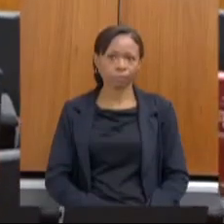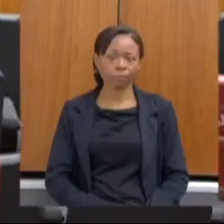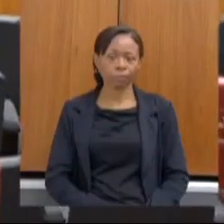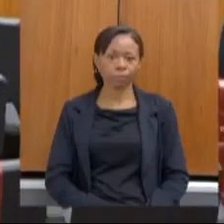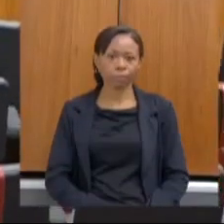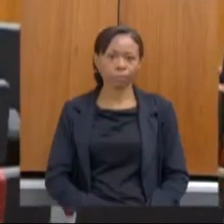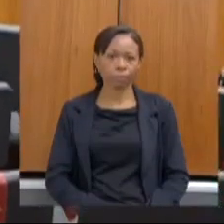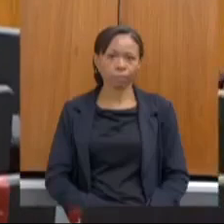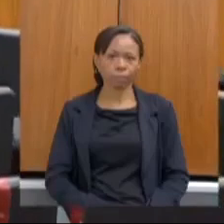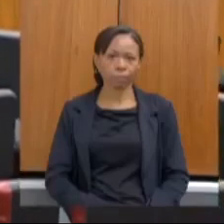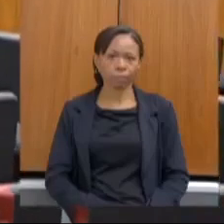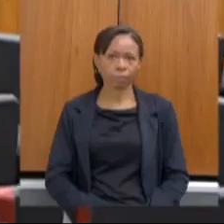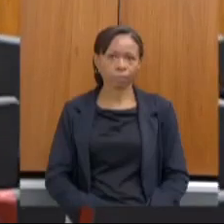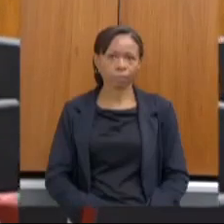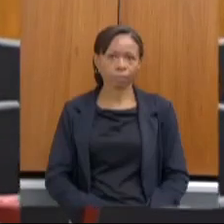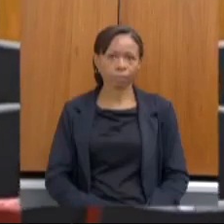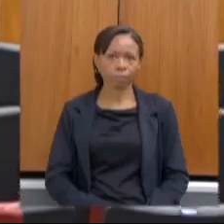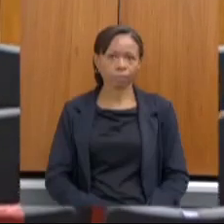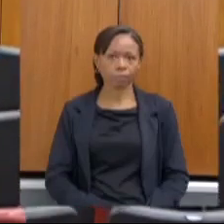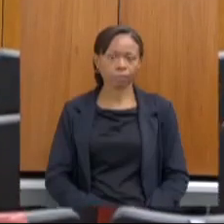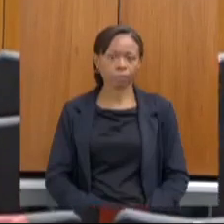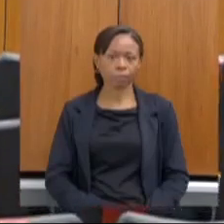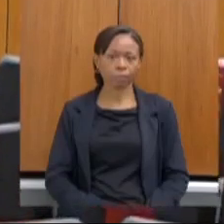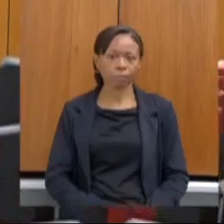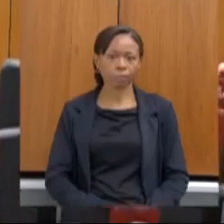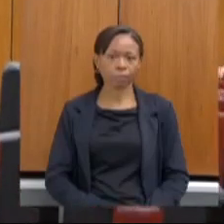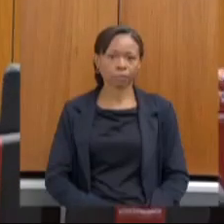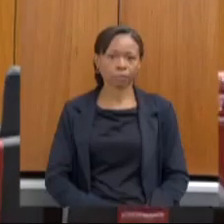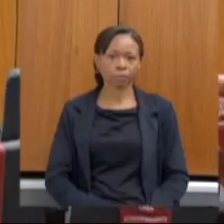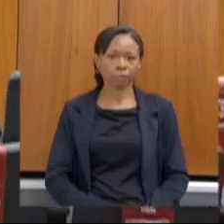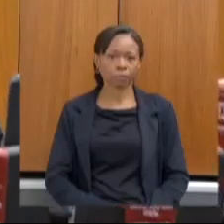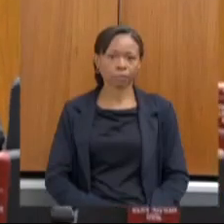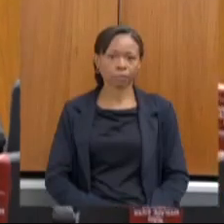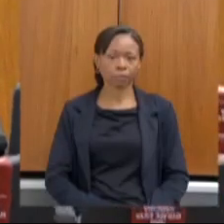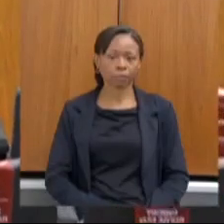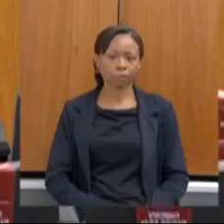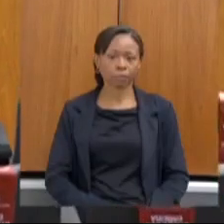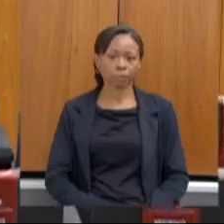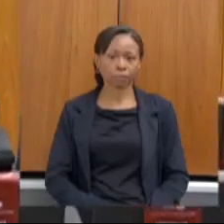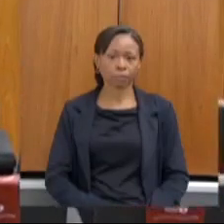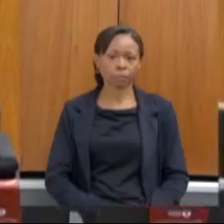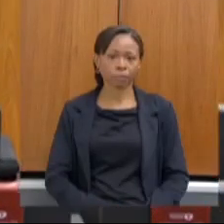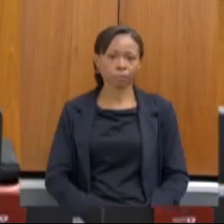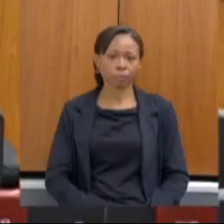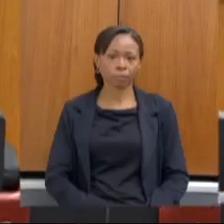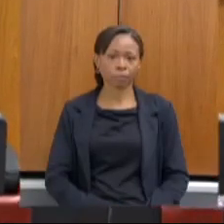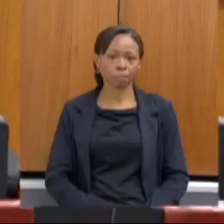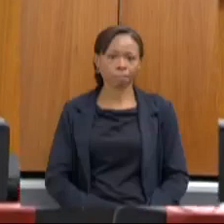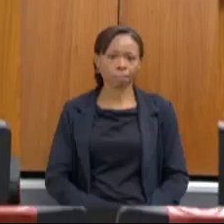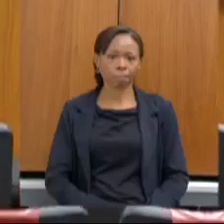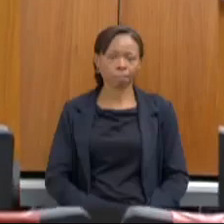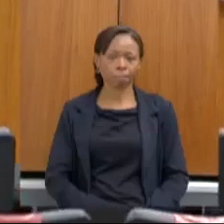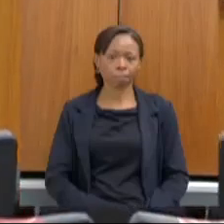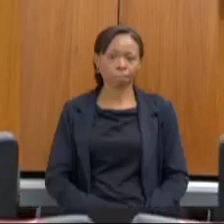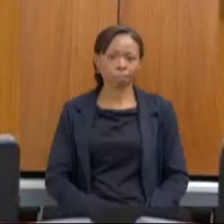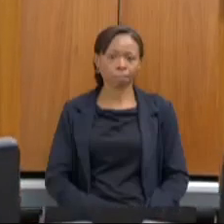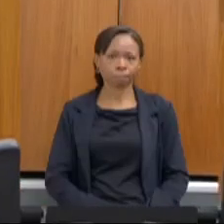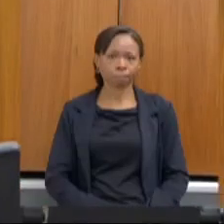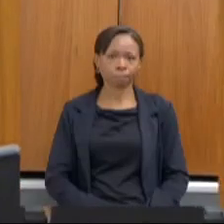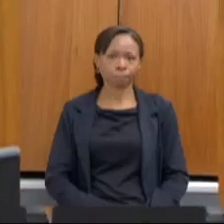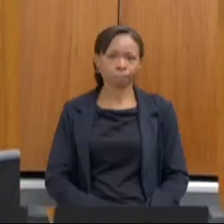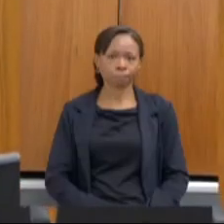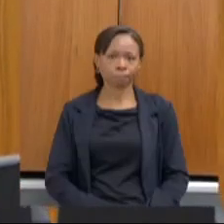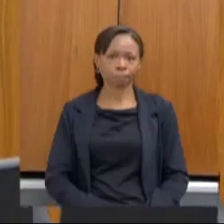também refazer o registro aqui da presença remota dos deputados Mauro Tramonte e também do